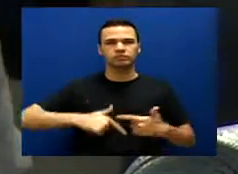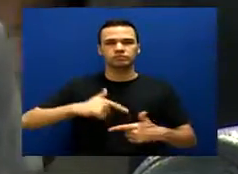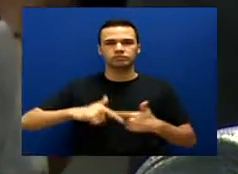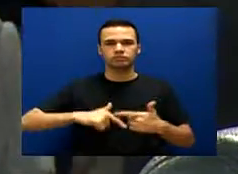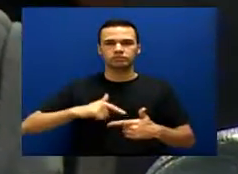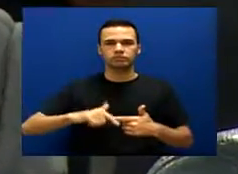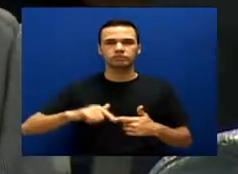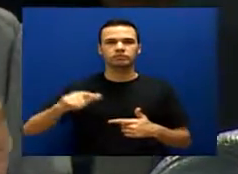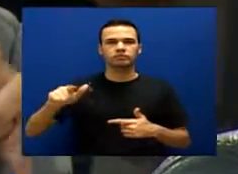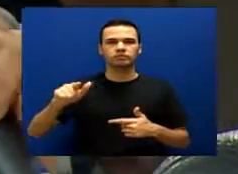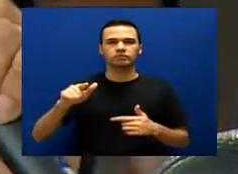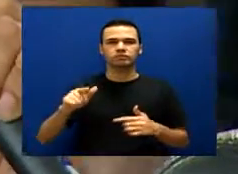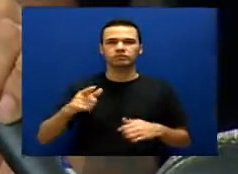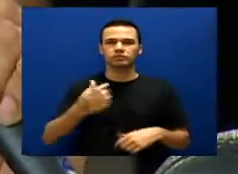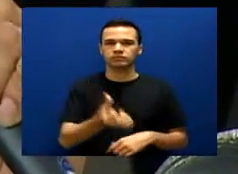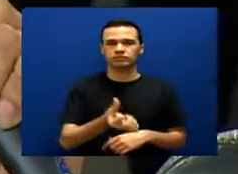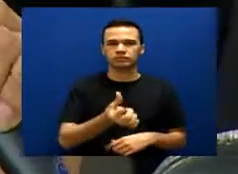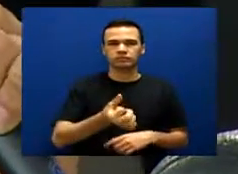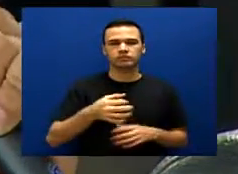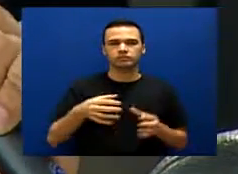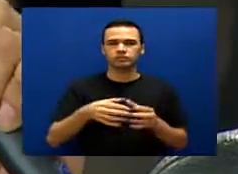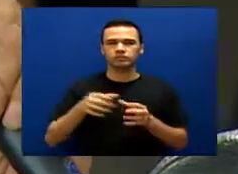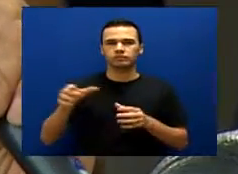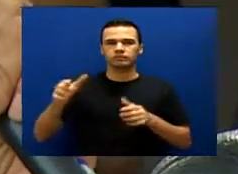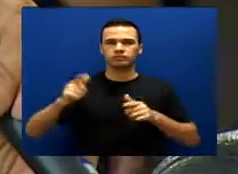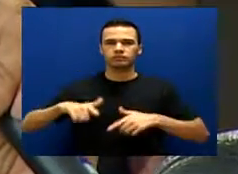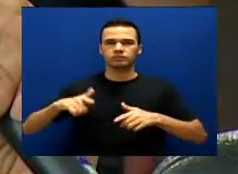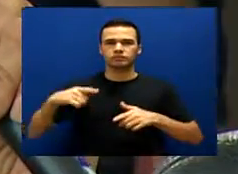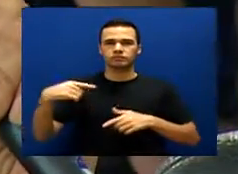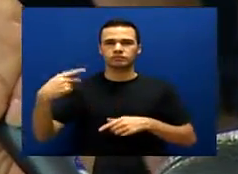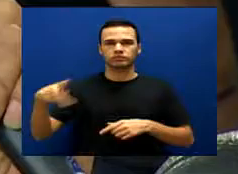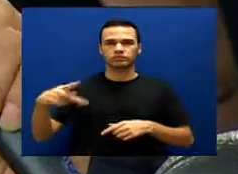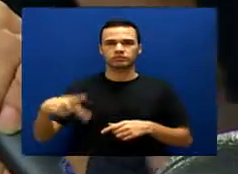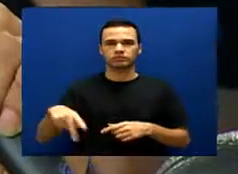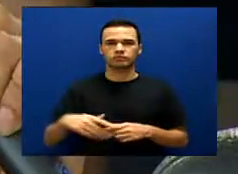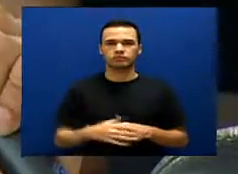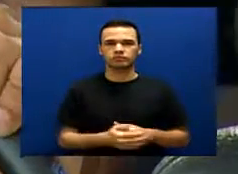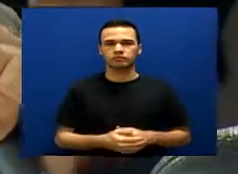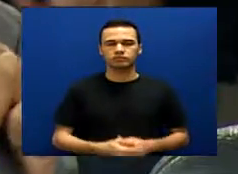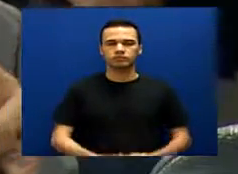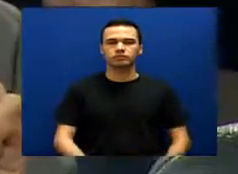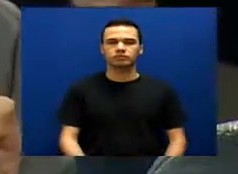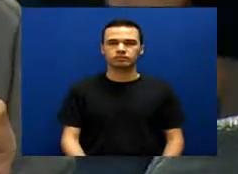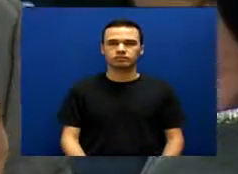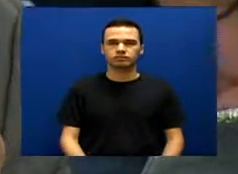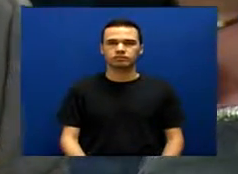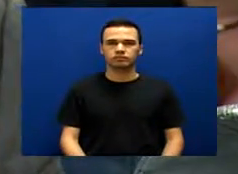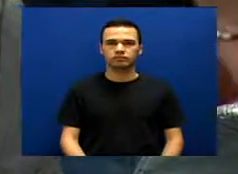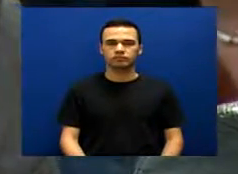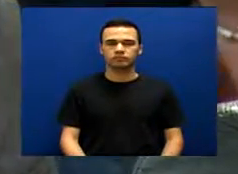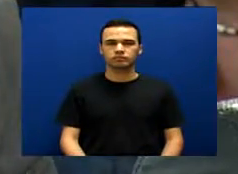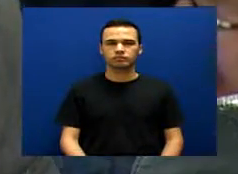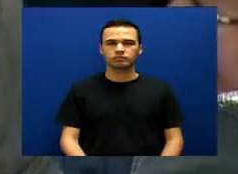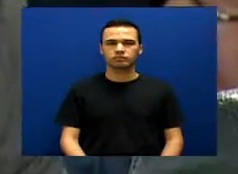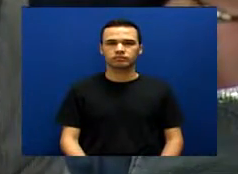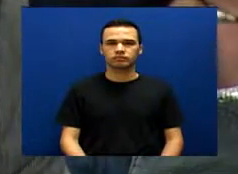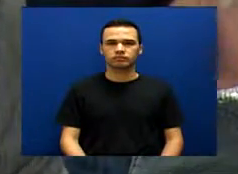na sexta mobilização evangelística na cidade. Eu acho que vai até entrar para o Guinness. Com mais